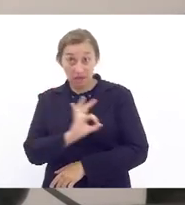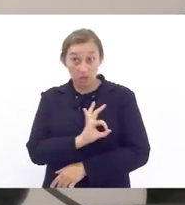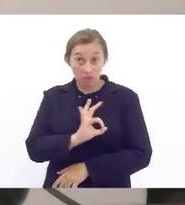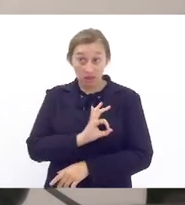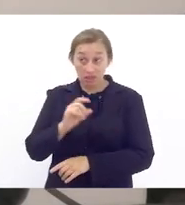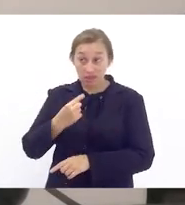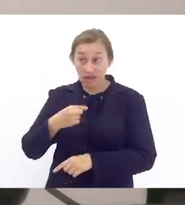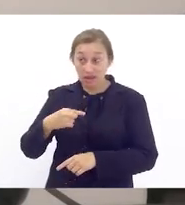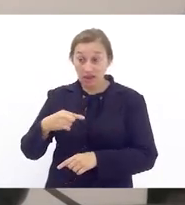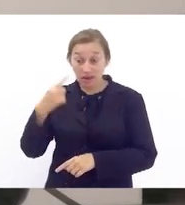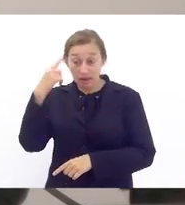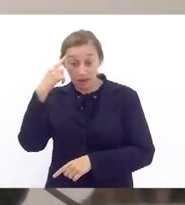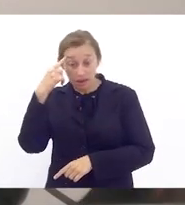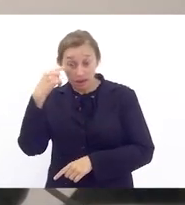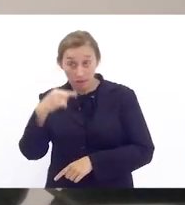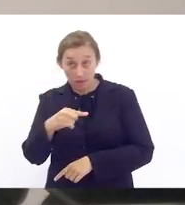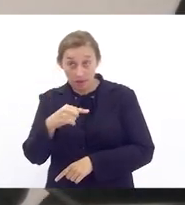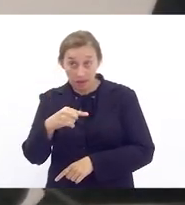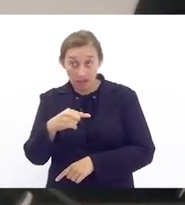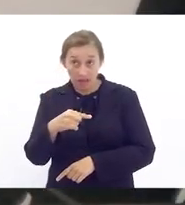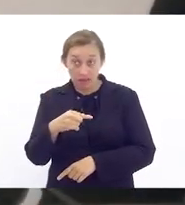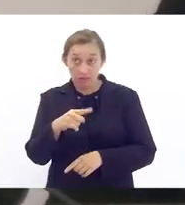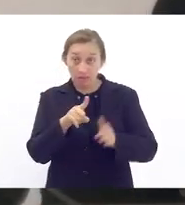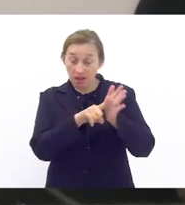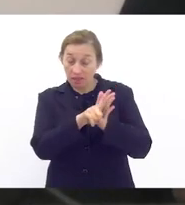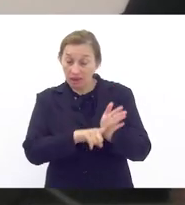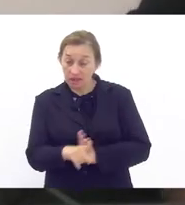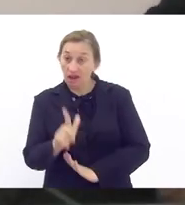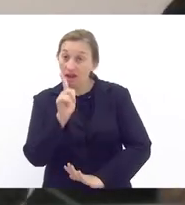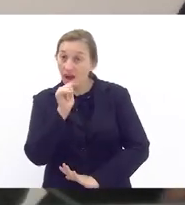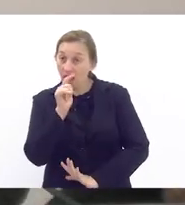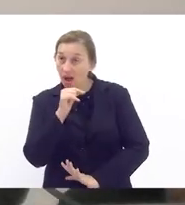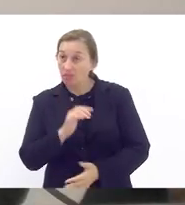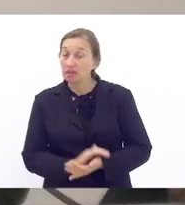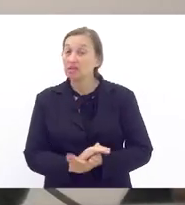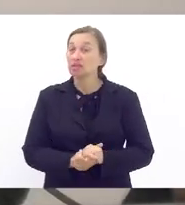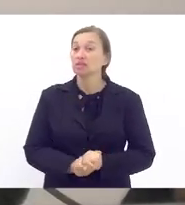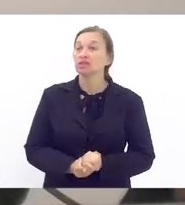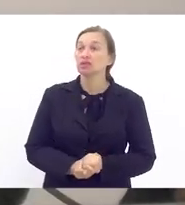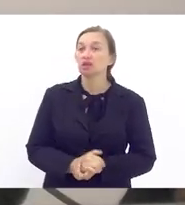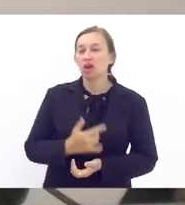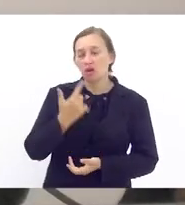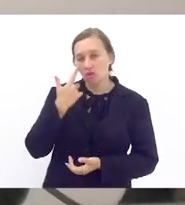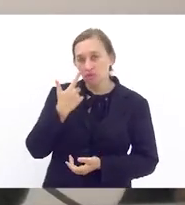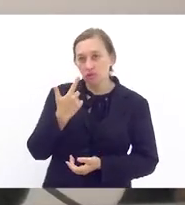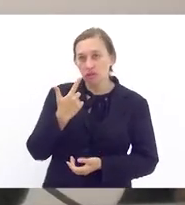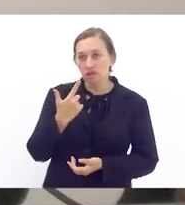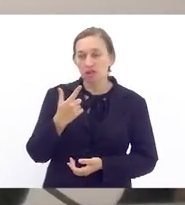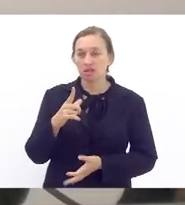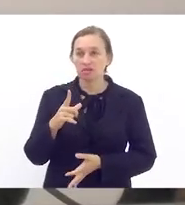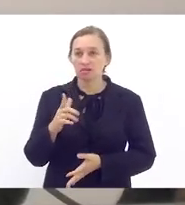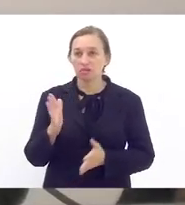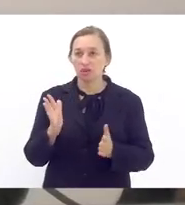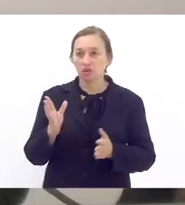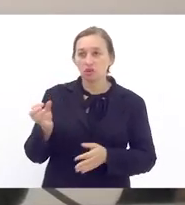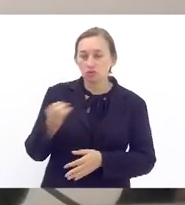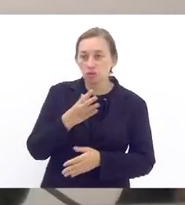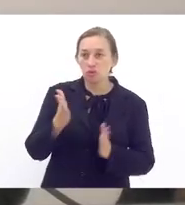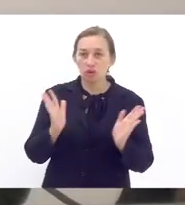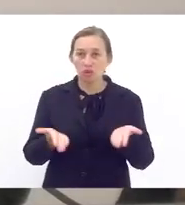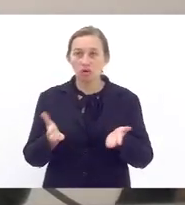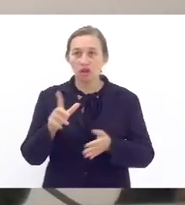fazer a análise da água. Inclusive, eu verifiquei que saiu agora recente o